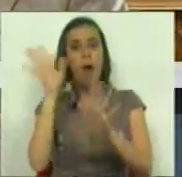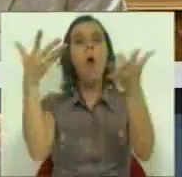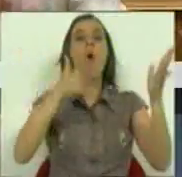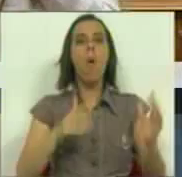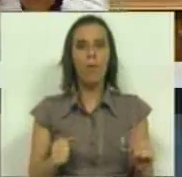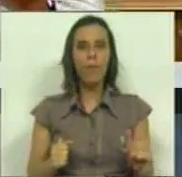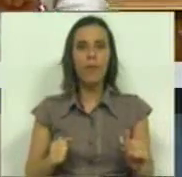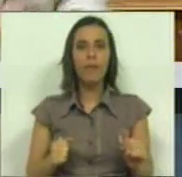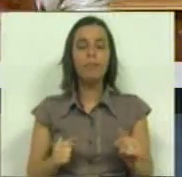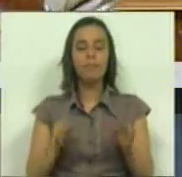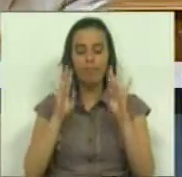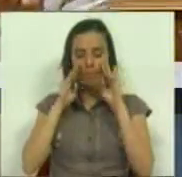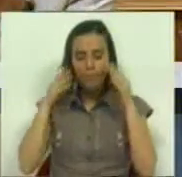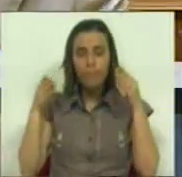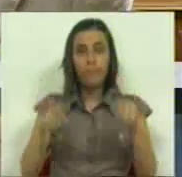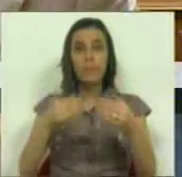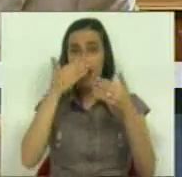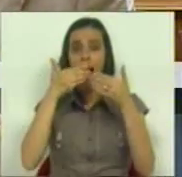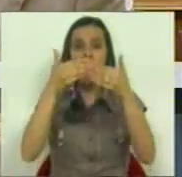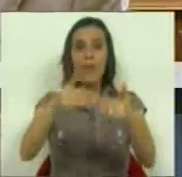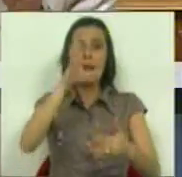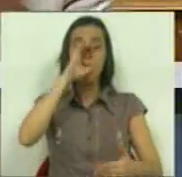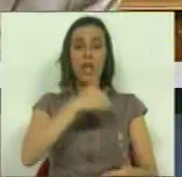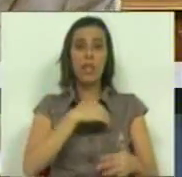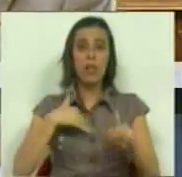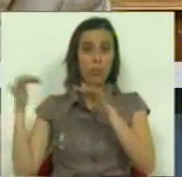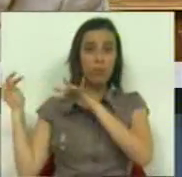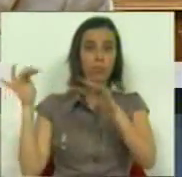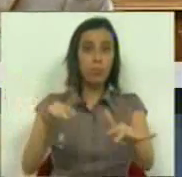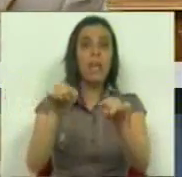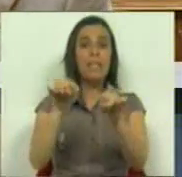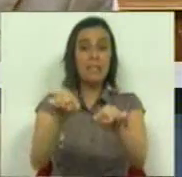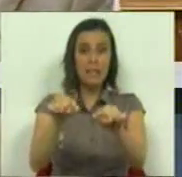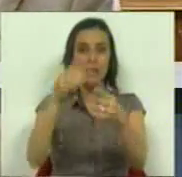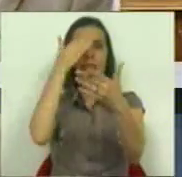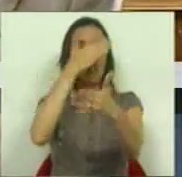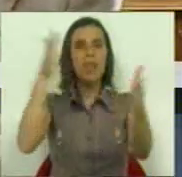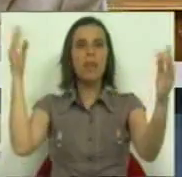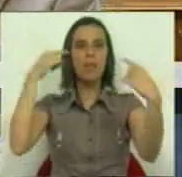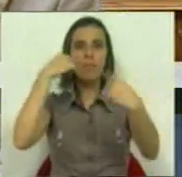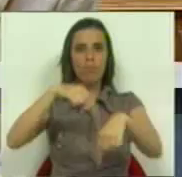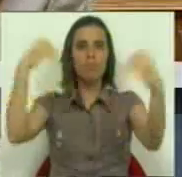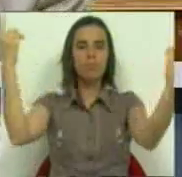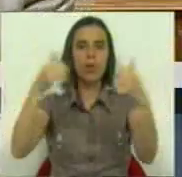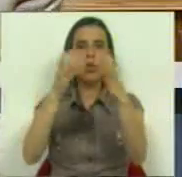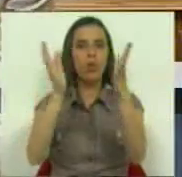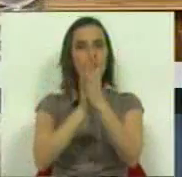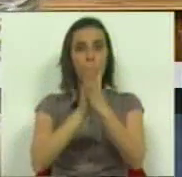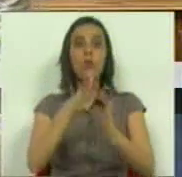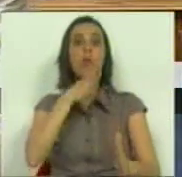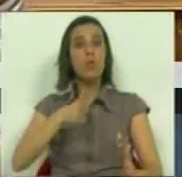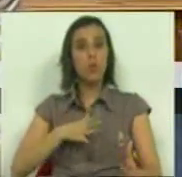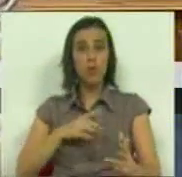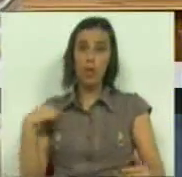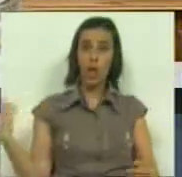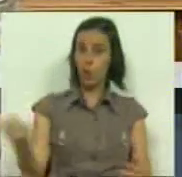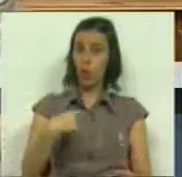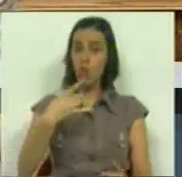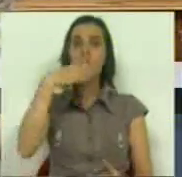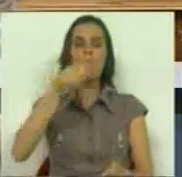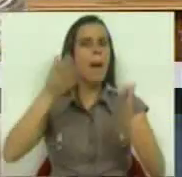está? Está concentrado em frente ao Ministério da Saúde, porque é ali que a democracia fala perante todos e que nos diz aqui a